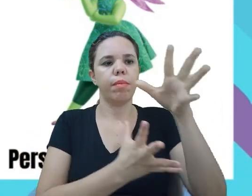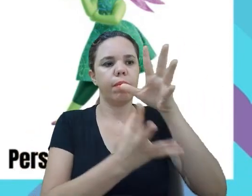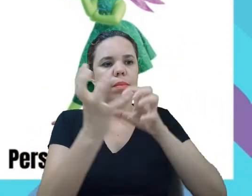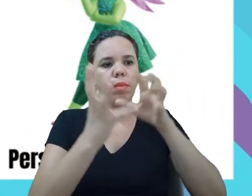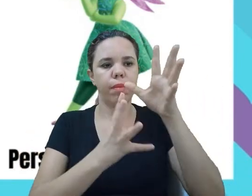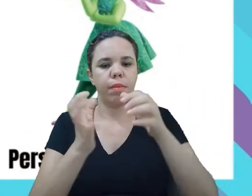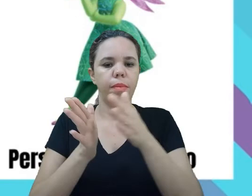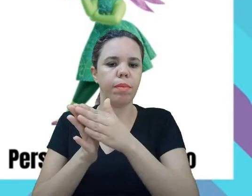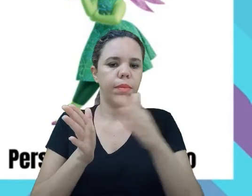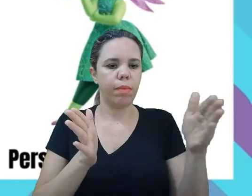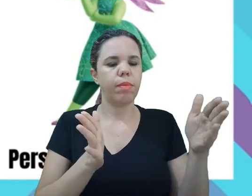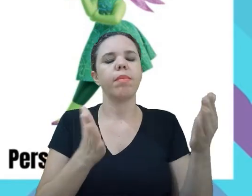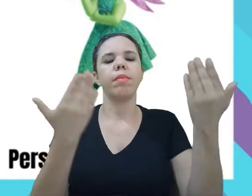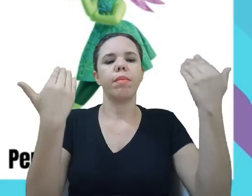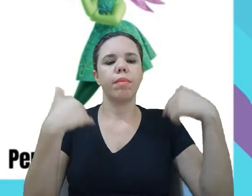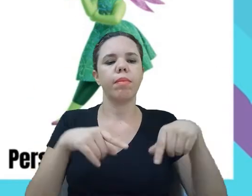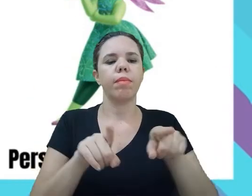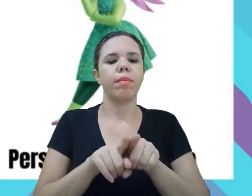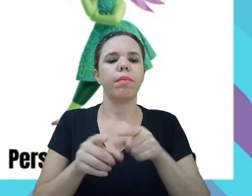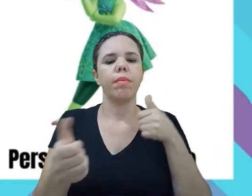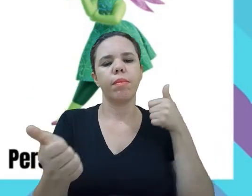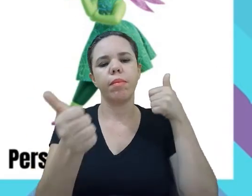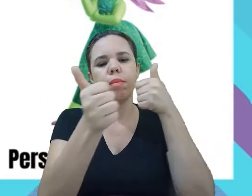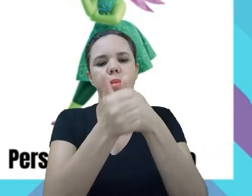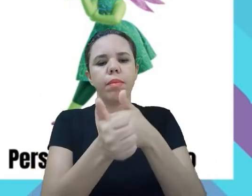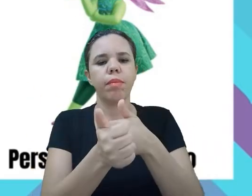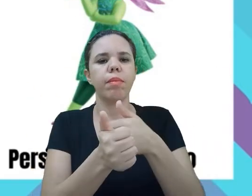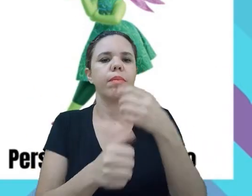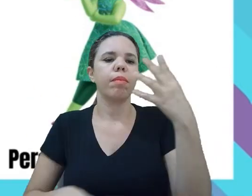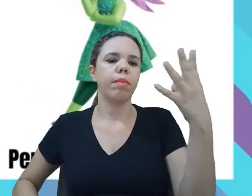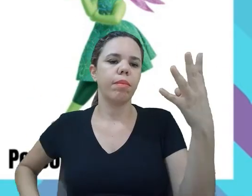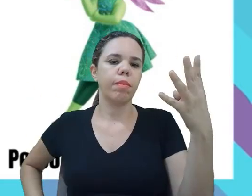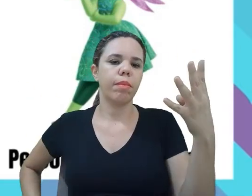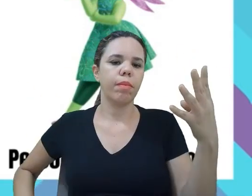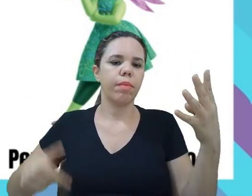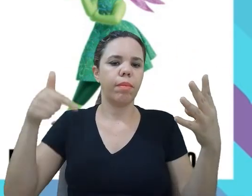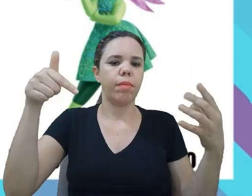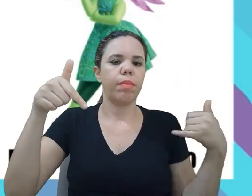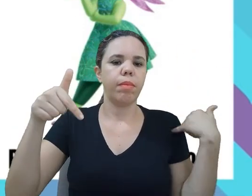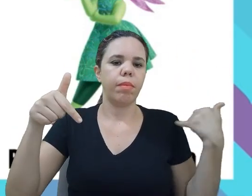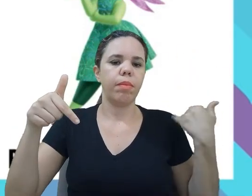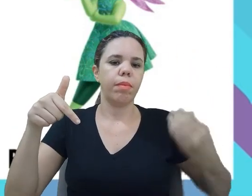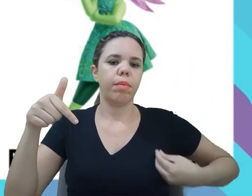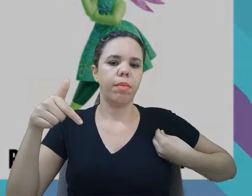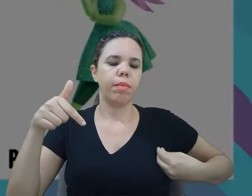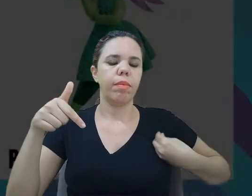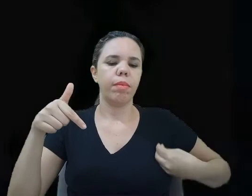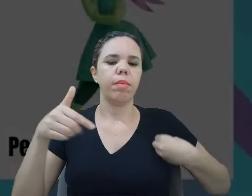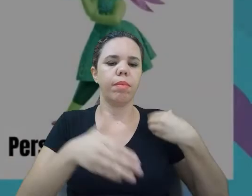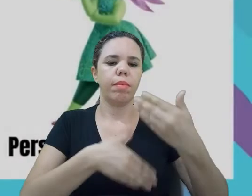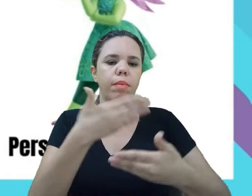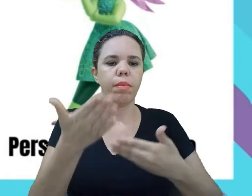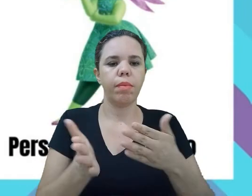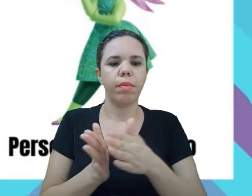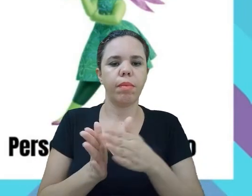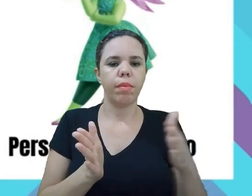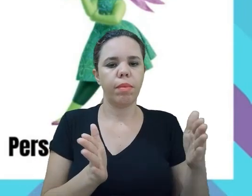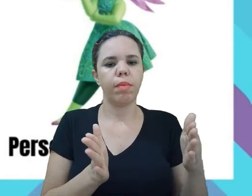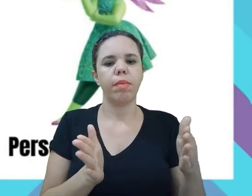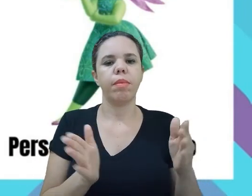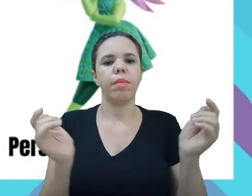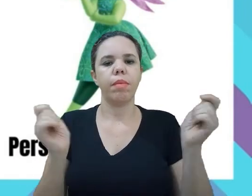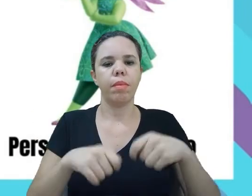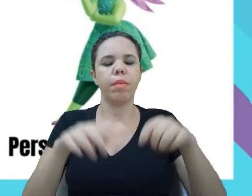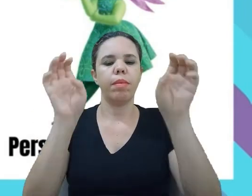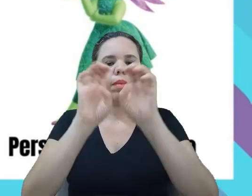decorrente de relações conflituosas de amor objetal que a criança estabelece com seus genitores. Quanto às